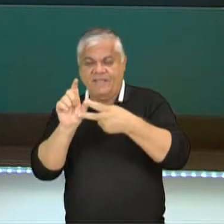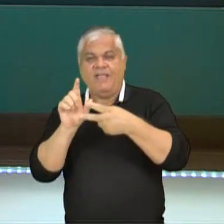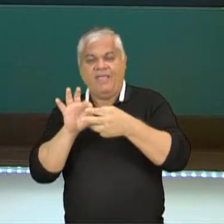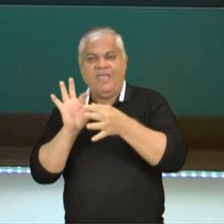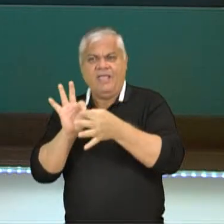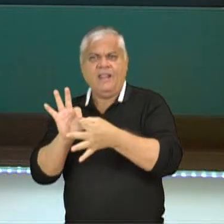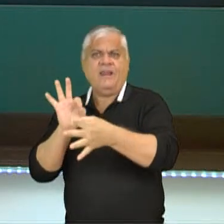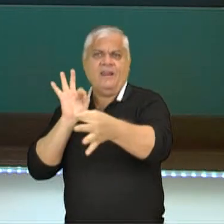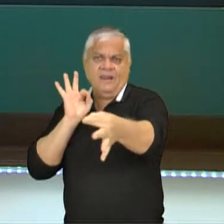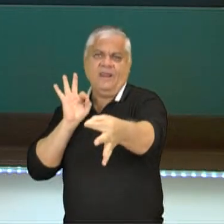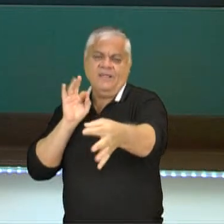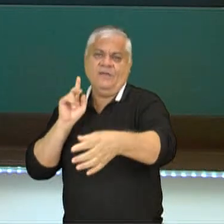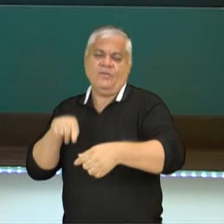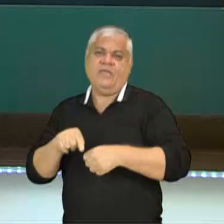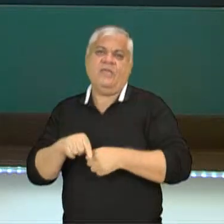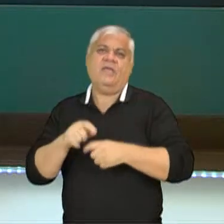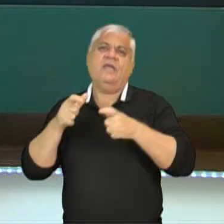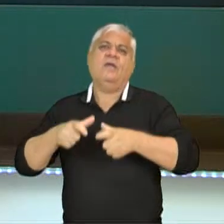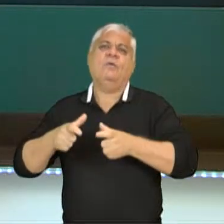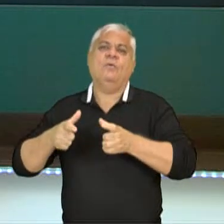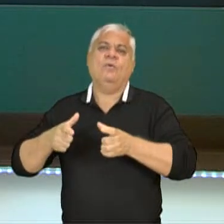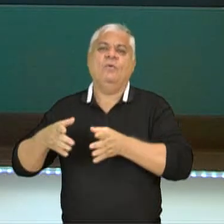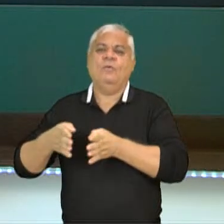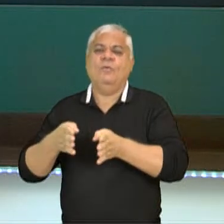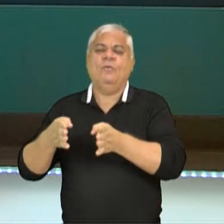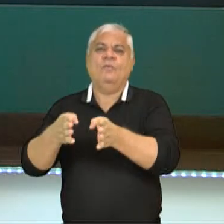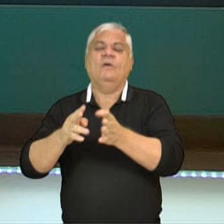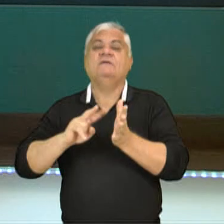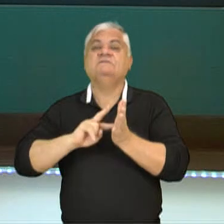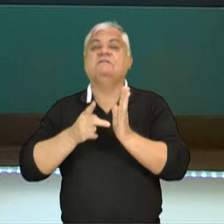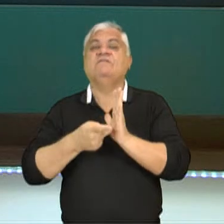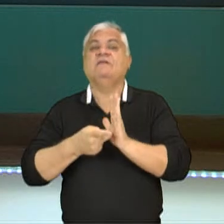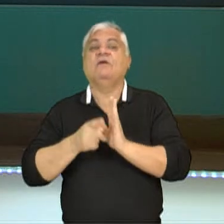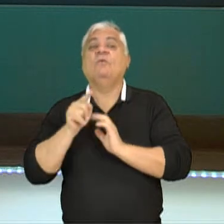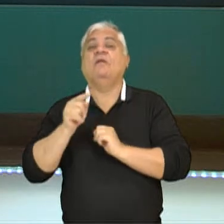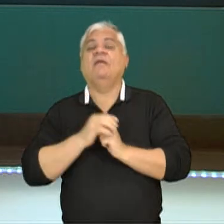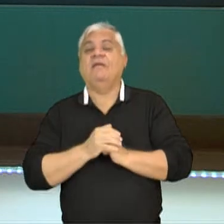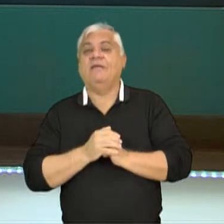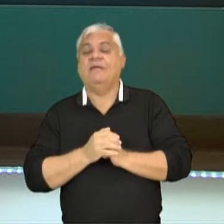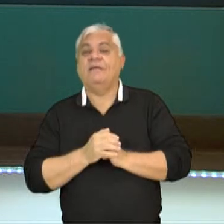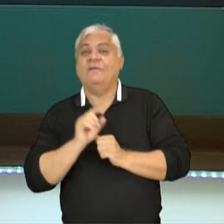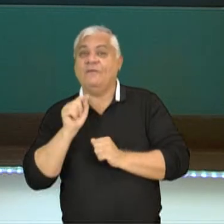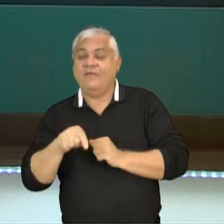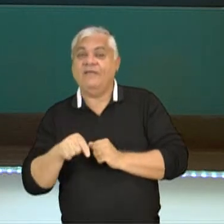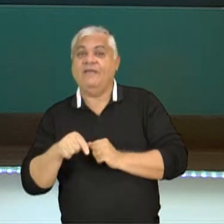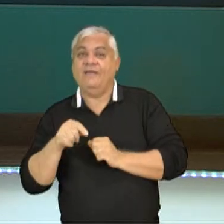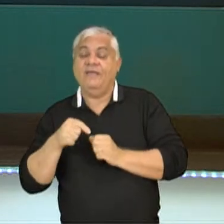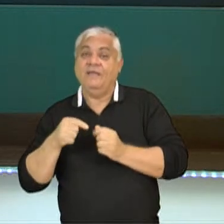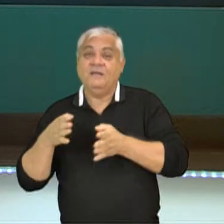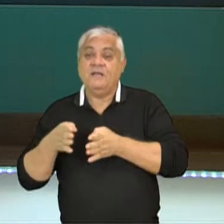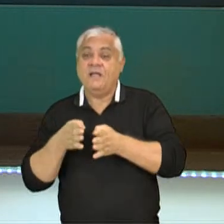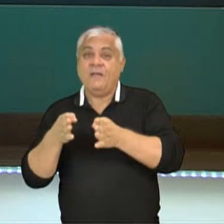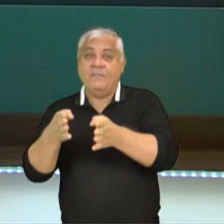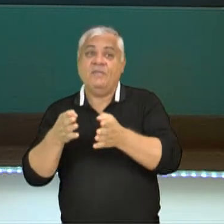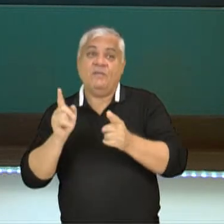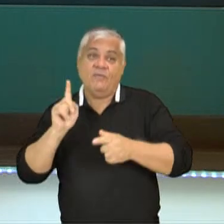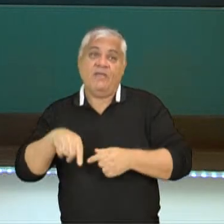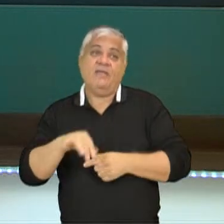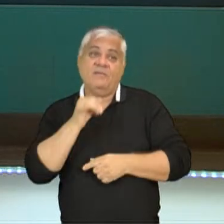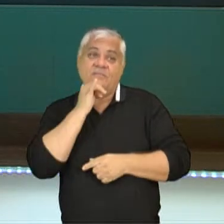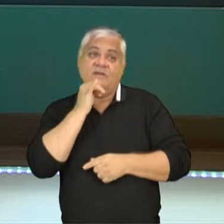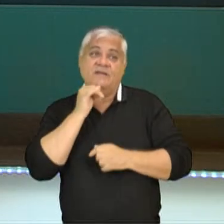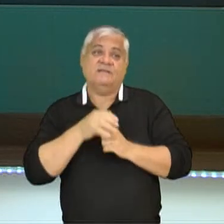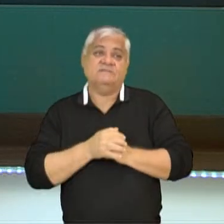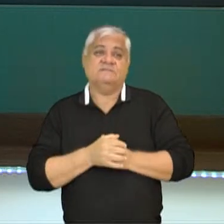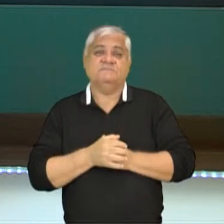distâncias no espaço de um trajeto, né? Então, se vocês colocaram algo parecido aí com essa proposta de resposta, com